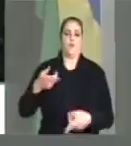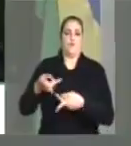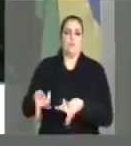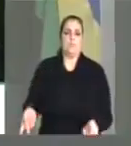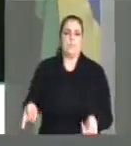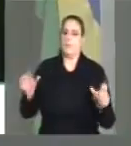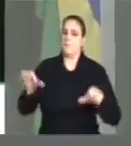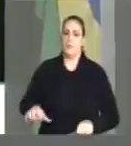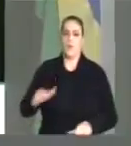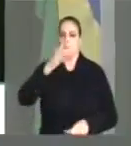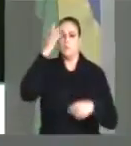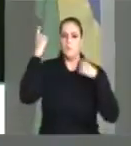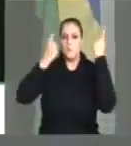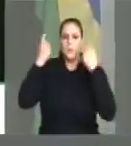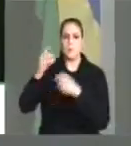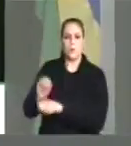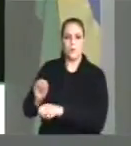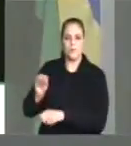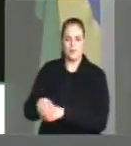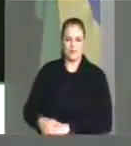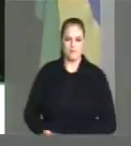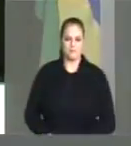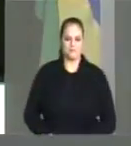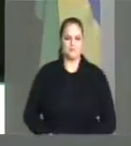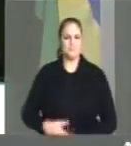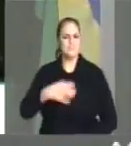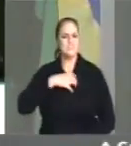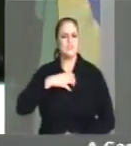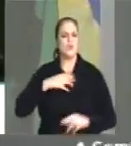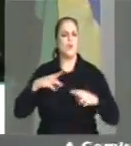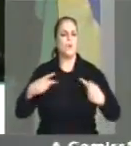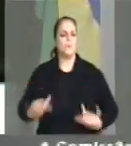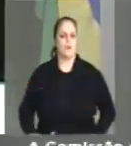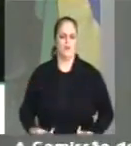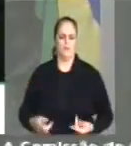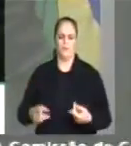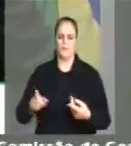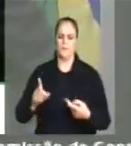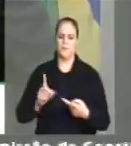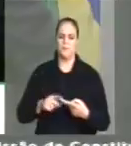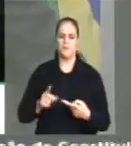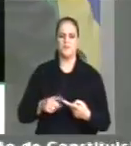último lado que eu quero citar, que é o lado agradável da conversa.